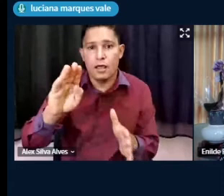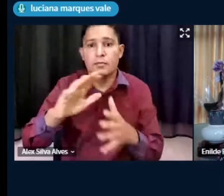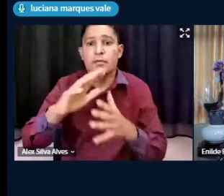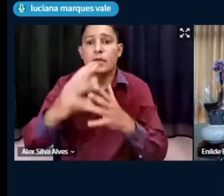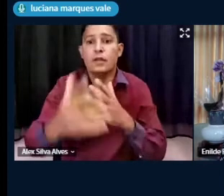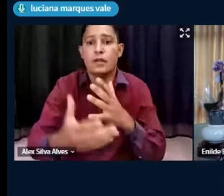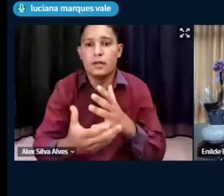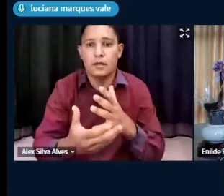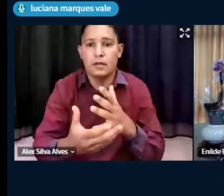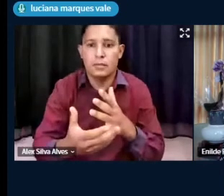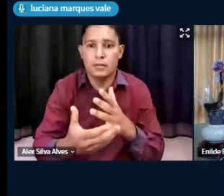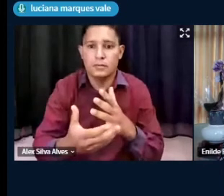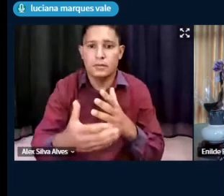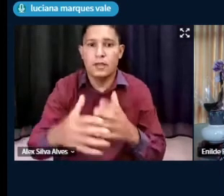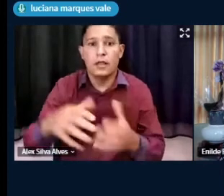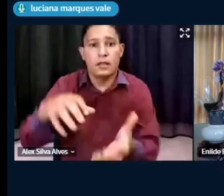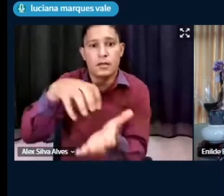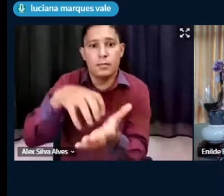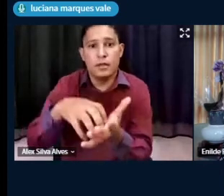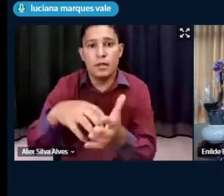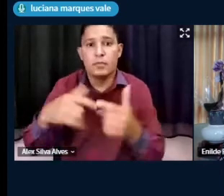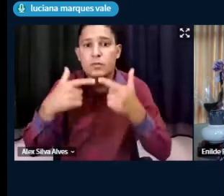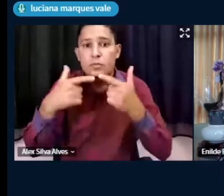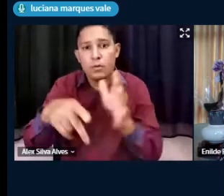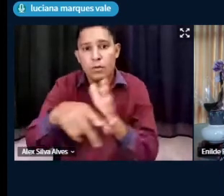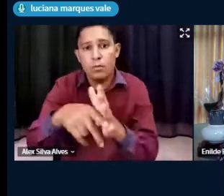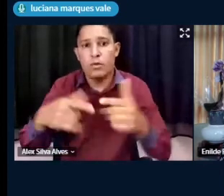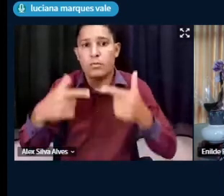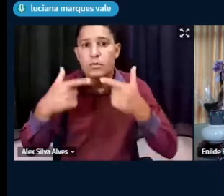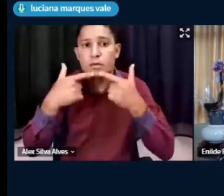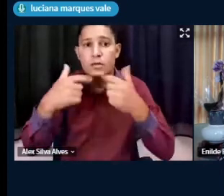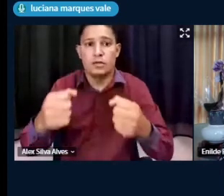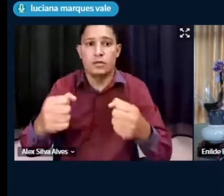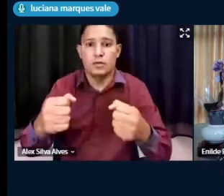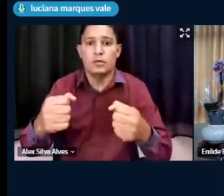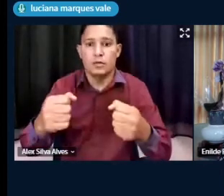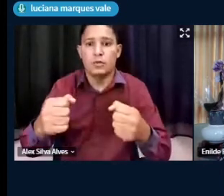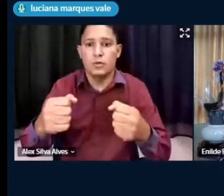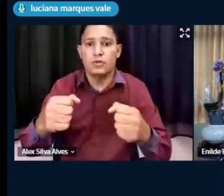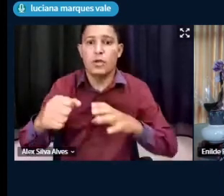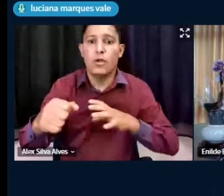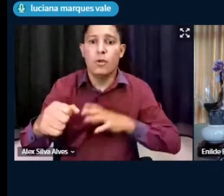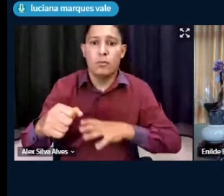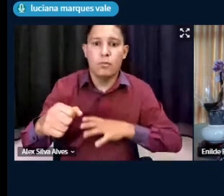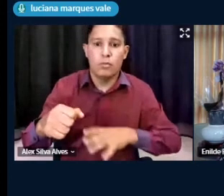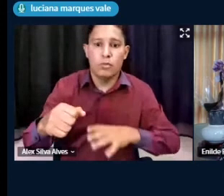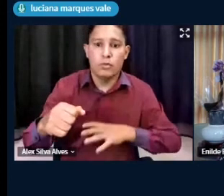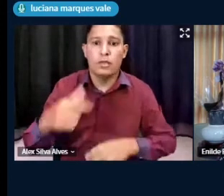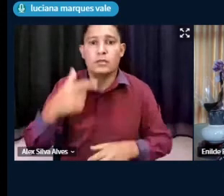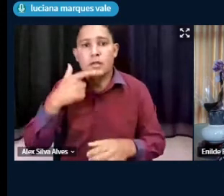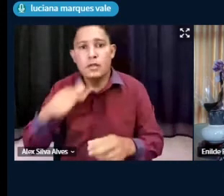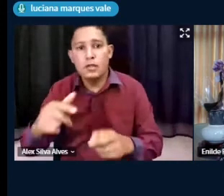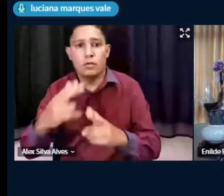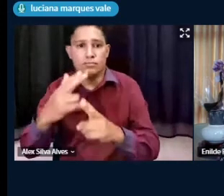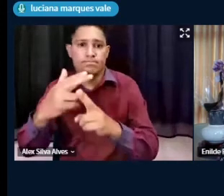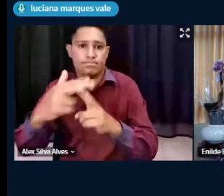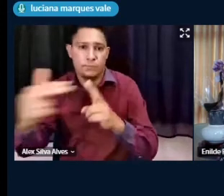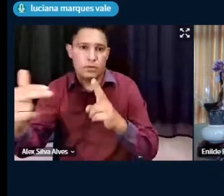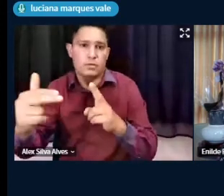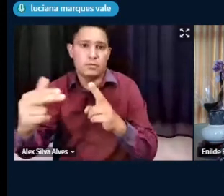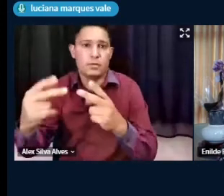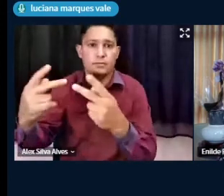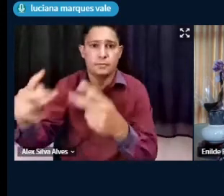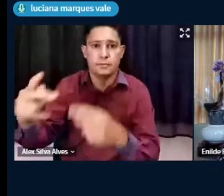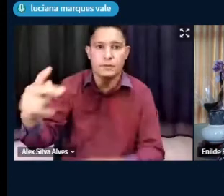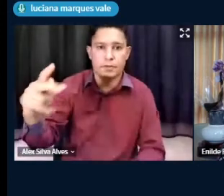o LabLibras, Laboratório de Língua Brasileira de Sinais, ambos no departamento do Departamento de Linguística, Português e